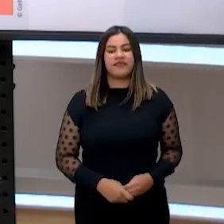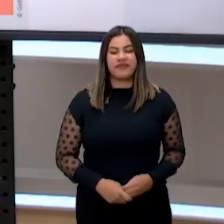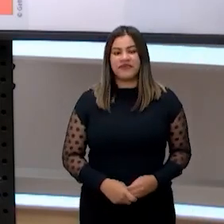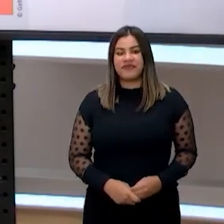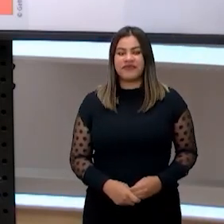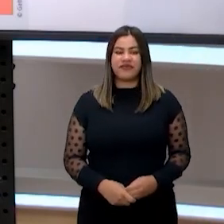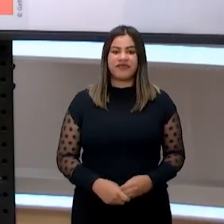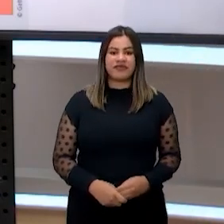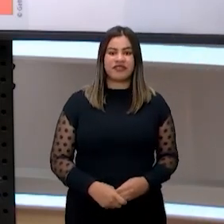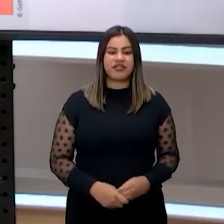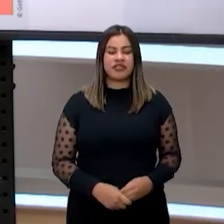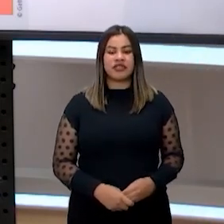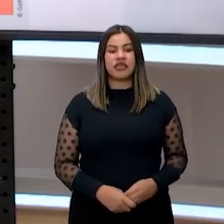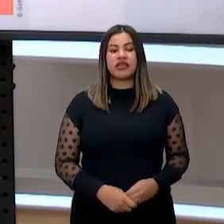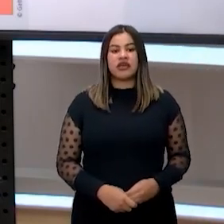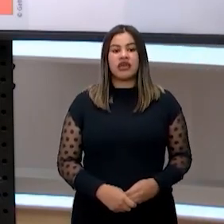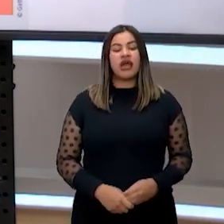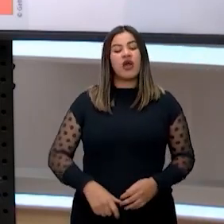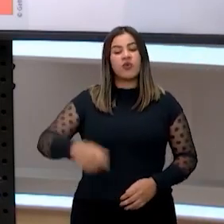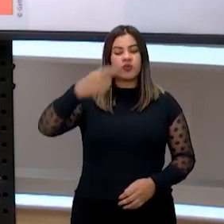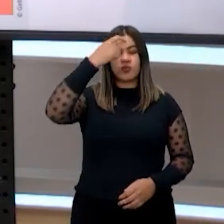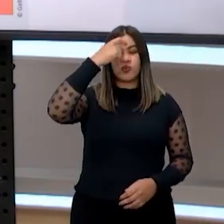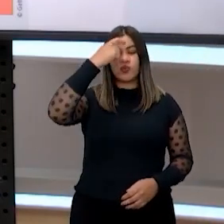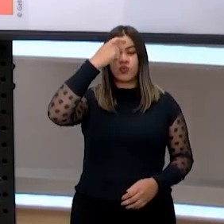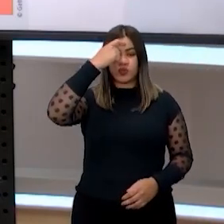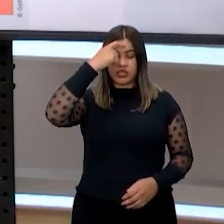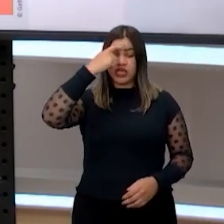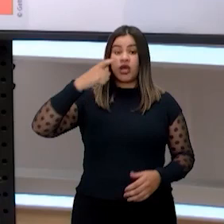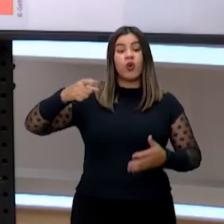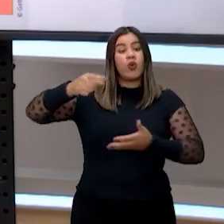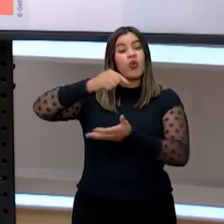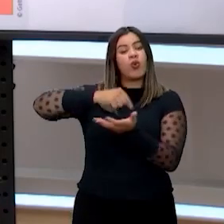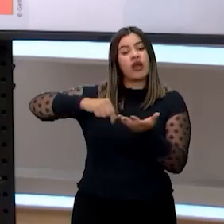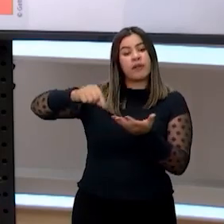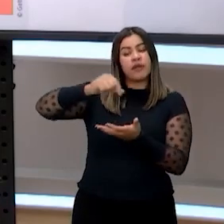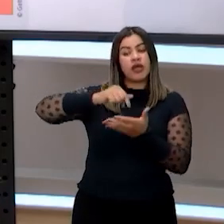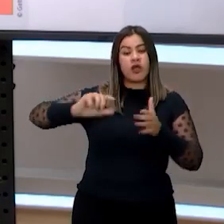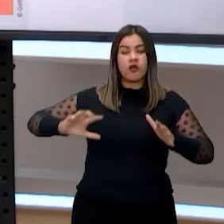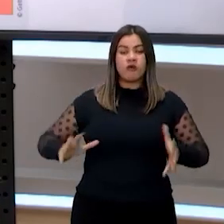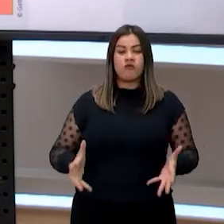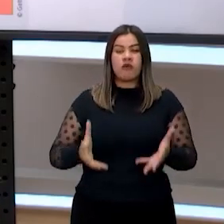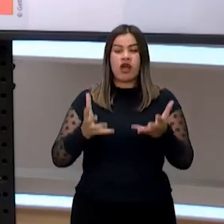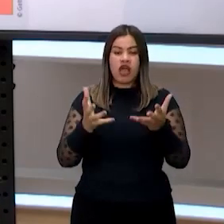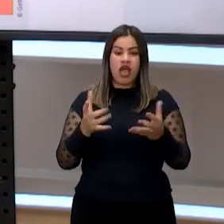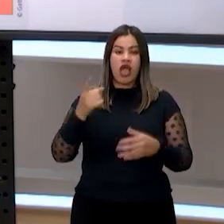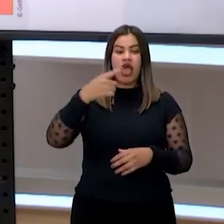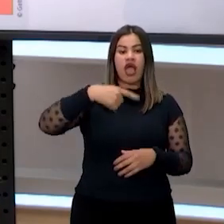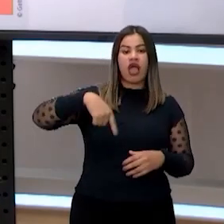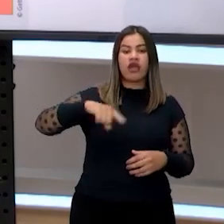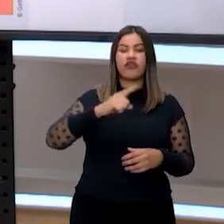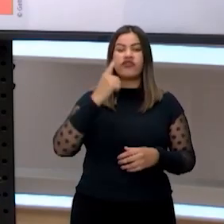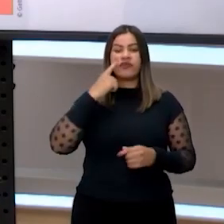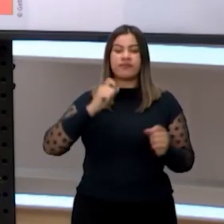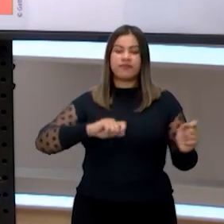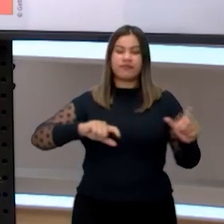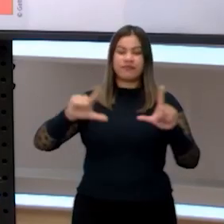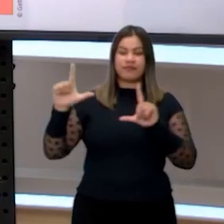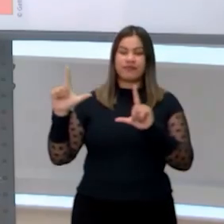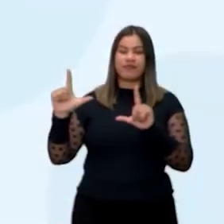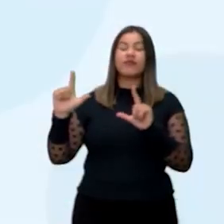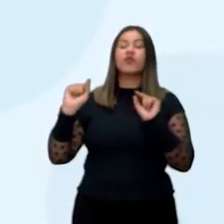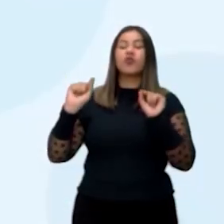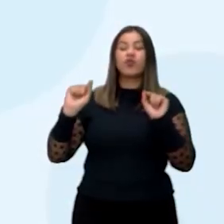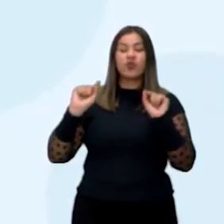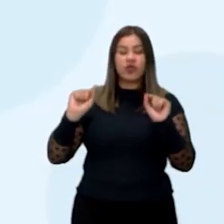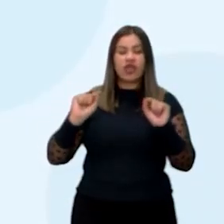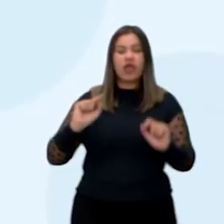para criar essa consciência de classe, o capitalismo estimula aquilo que a gente vai para o LED, olha lá,